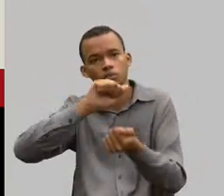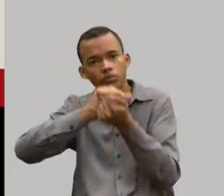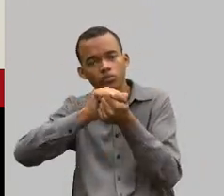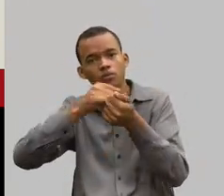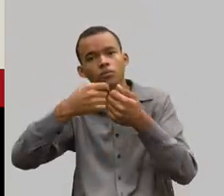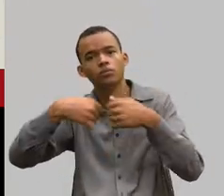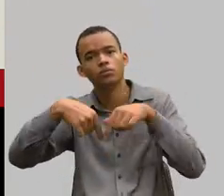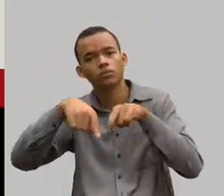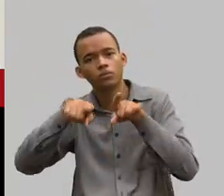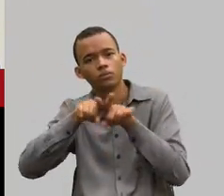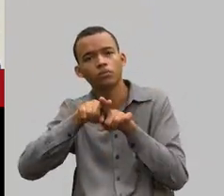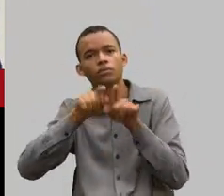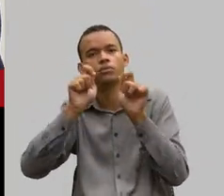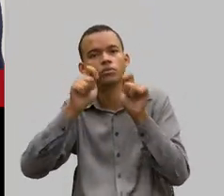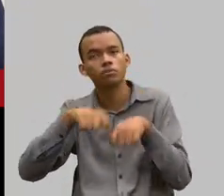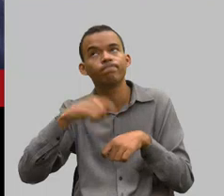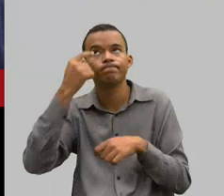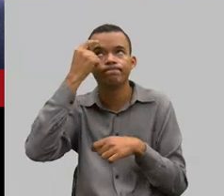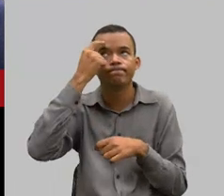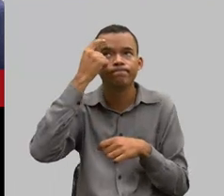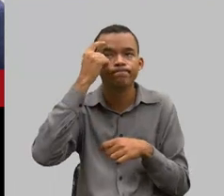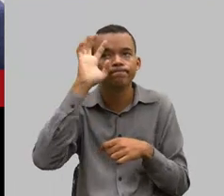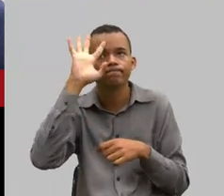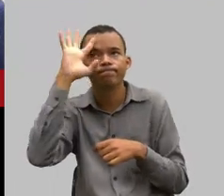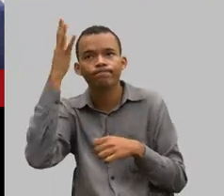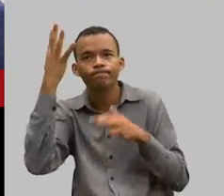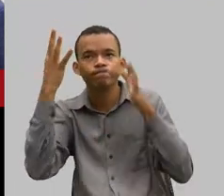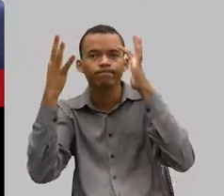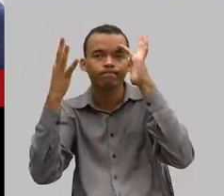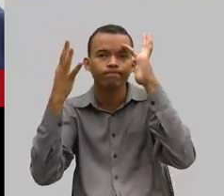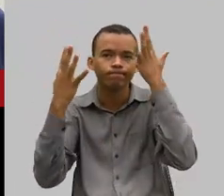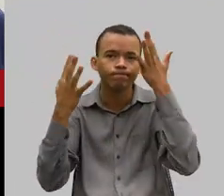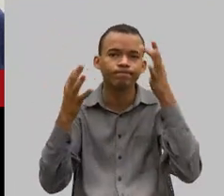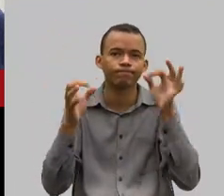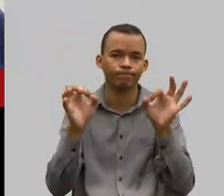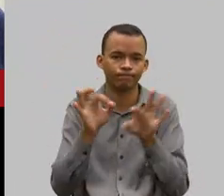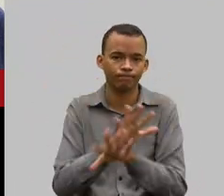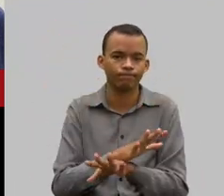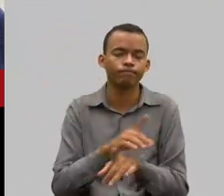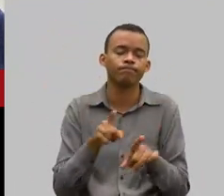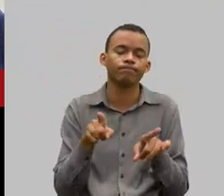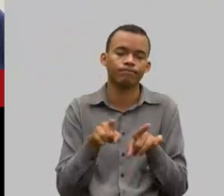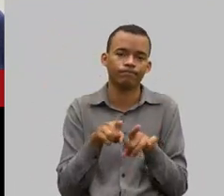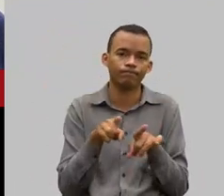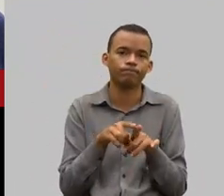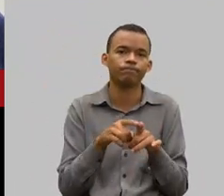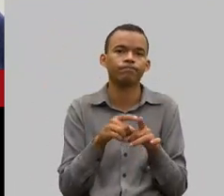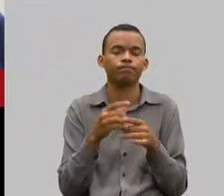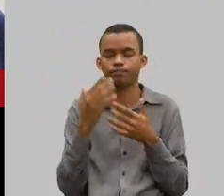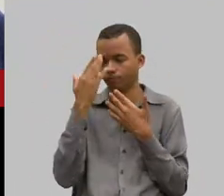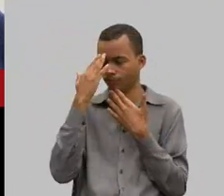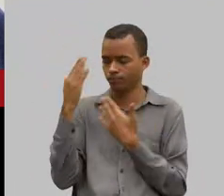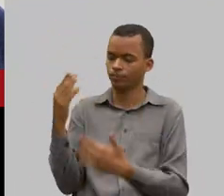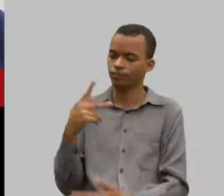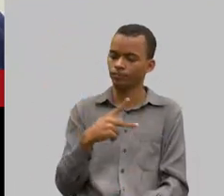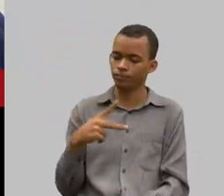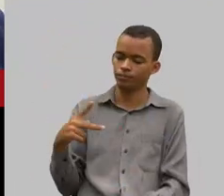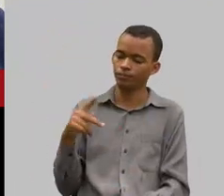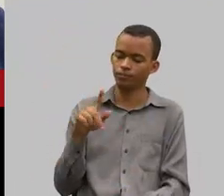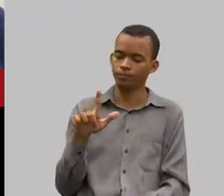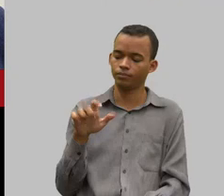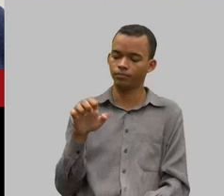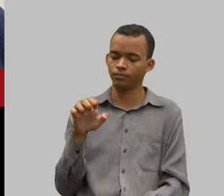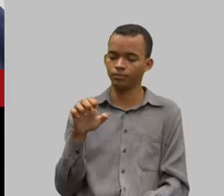eh das soluções de maneira muito especial agradecer aqui o Presidente leonilde bolsas que conduziu os trabalhos obrigado